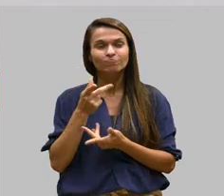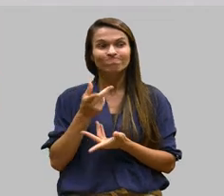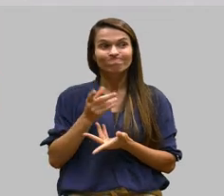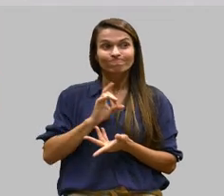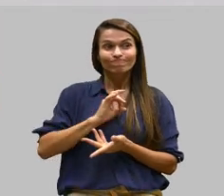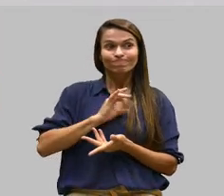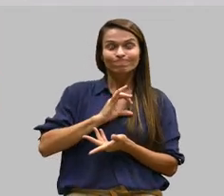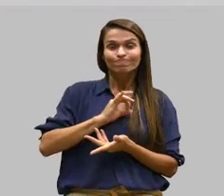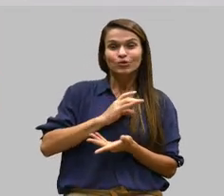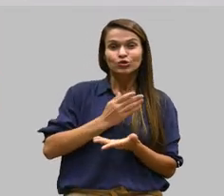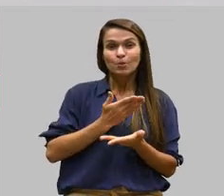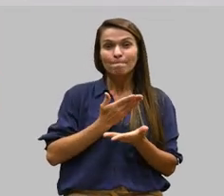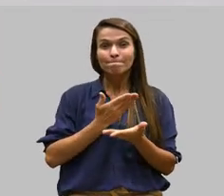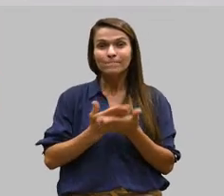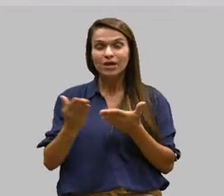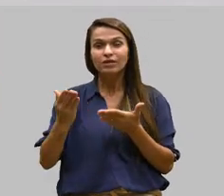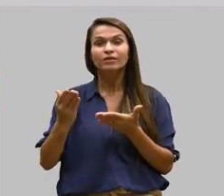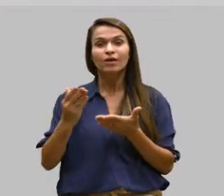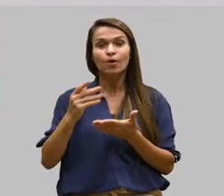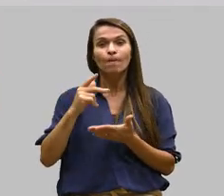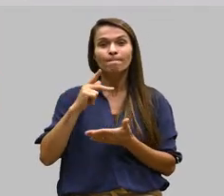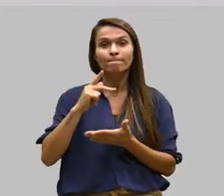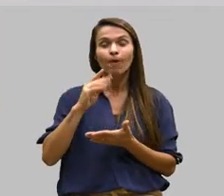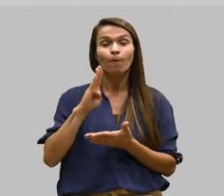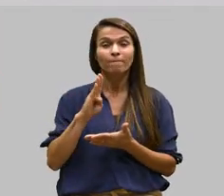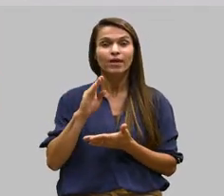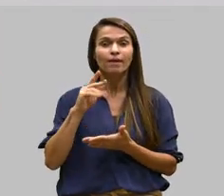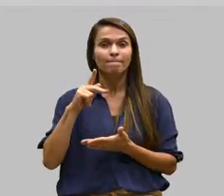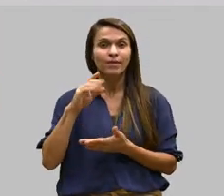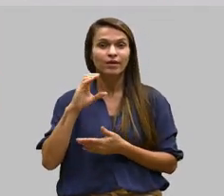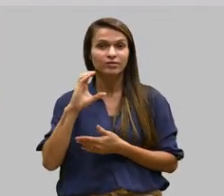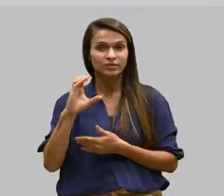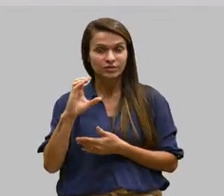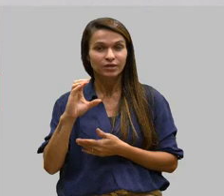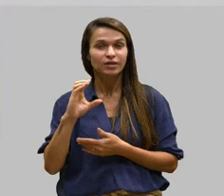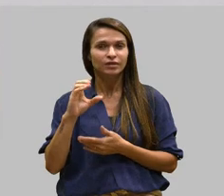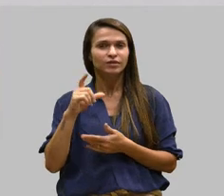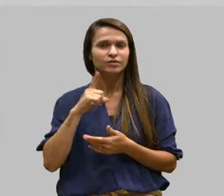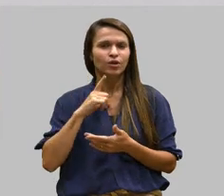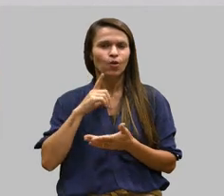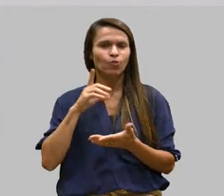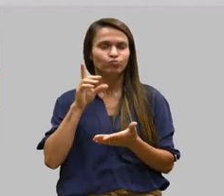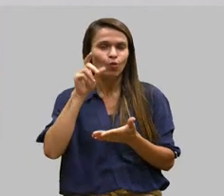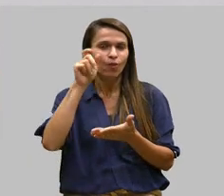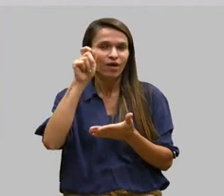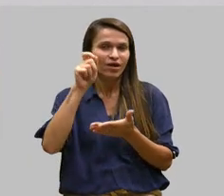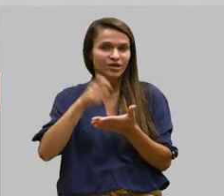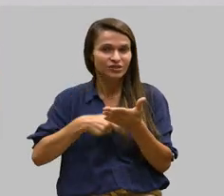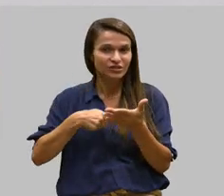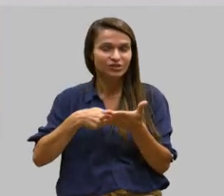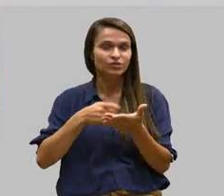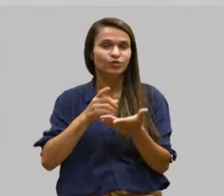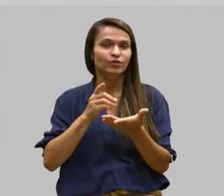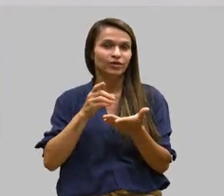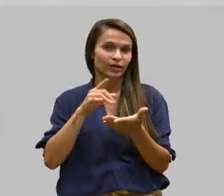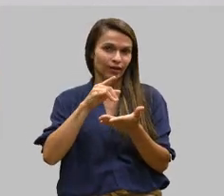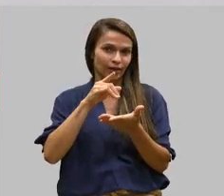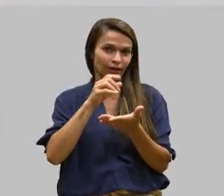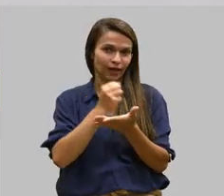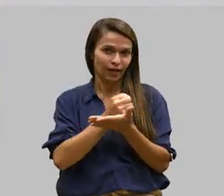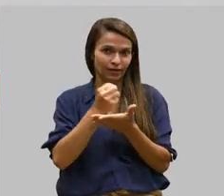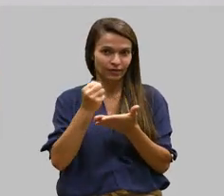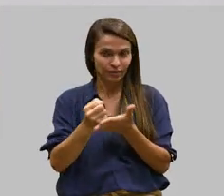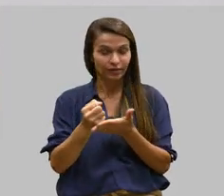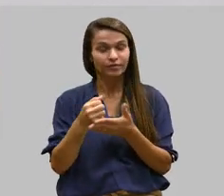o benefício em função de vir a ter um registro em carteira então assim aqui é